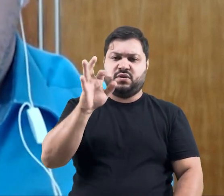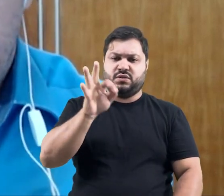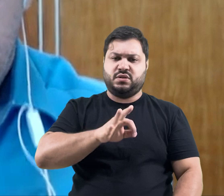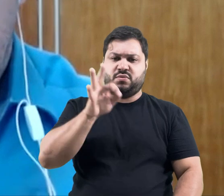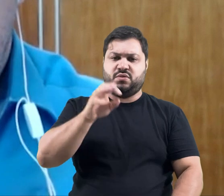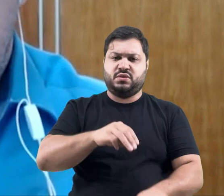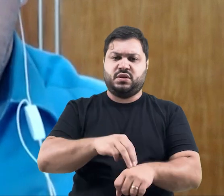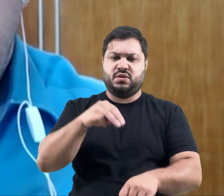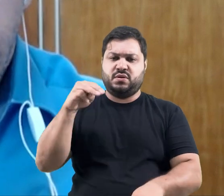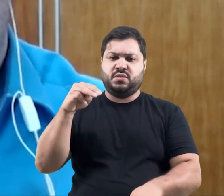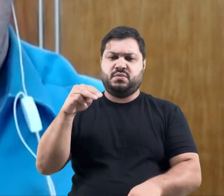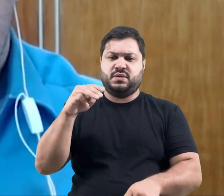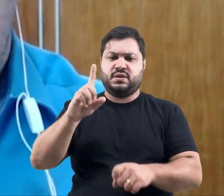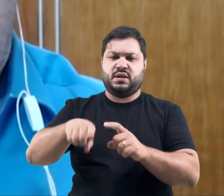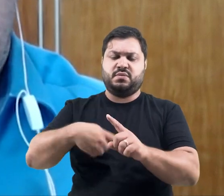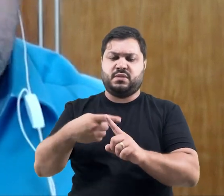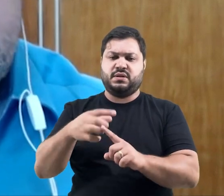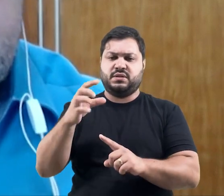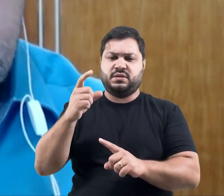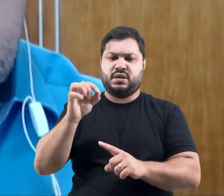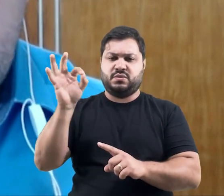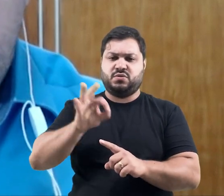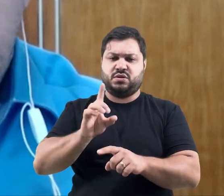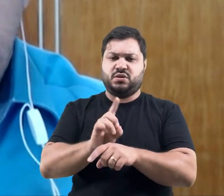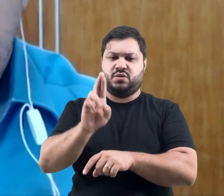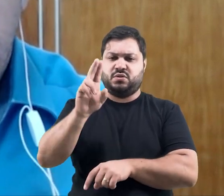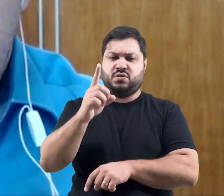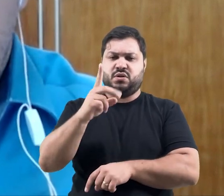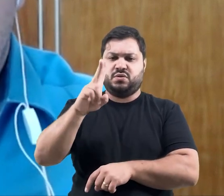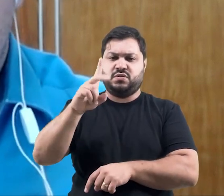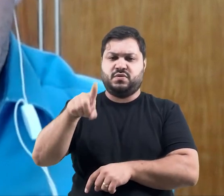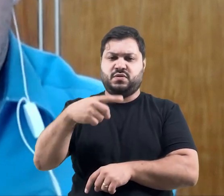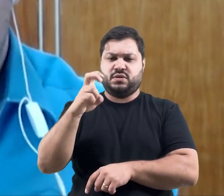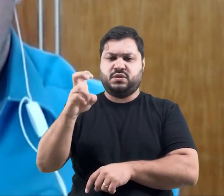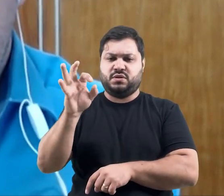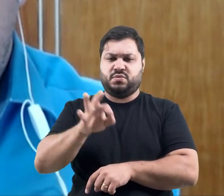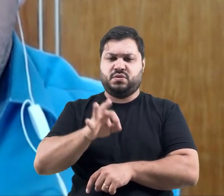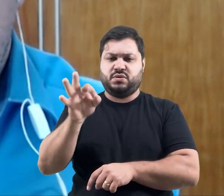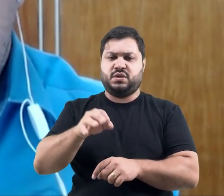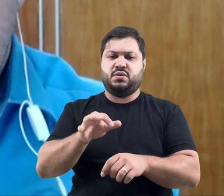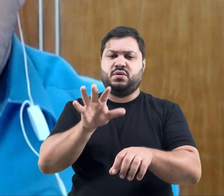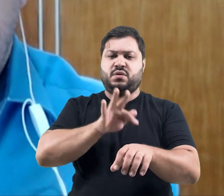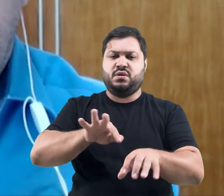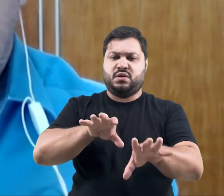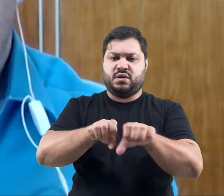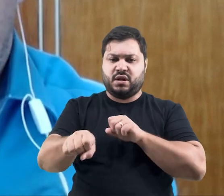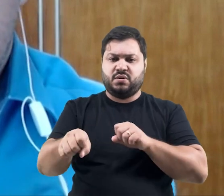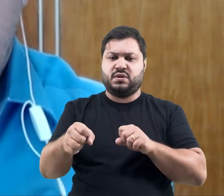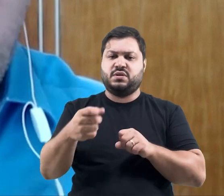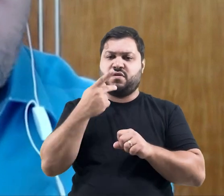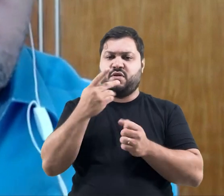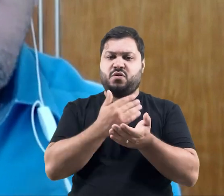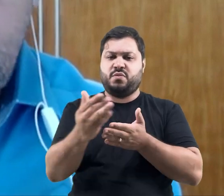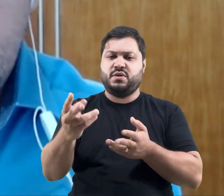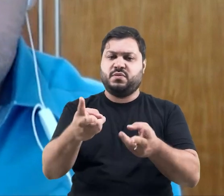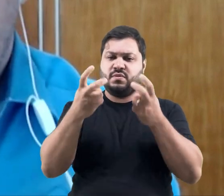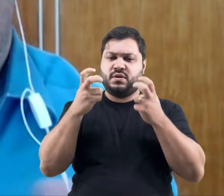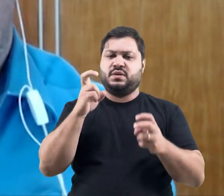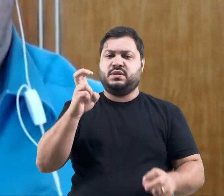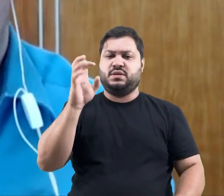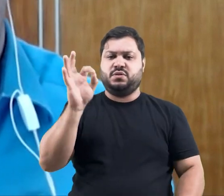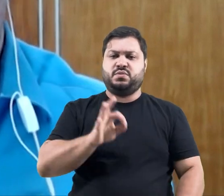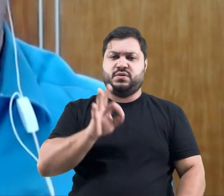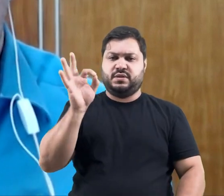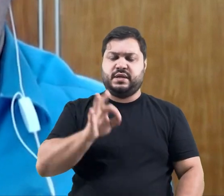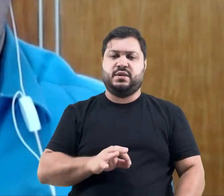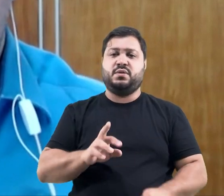um adicional de 7,5%, mestrado um adicional de 10% e doutorado 12,5%. Graduação, que eu falei no início, a